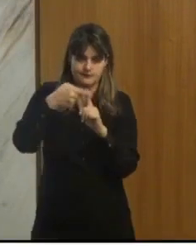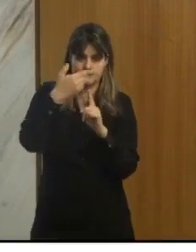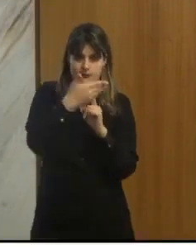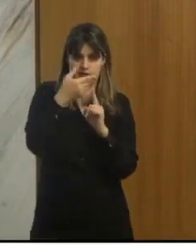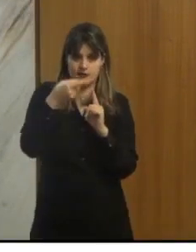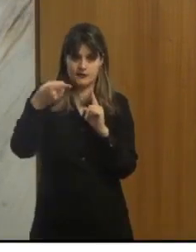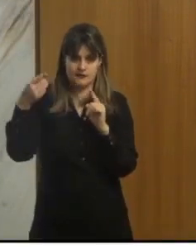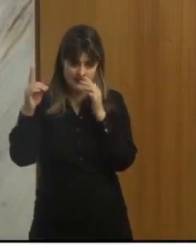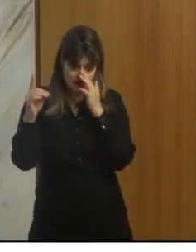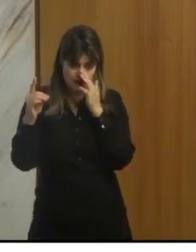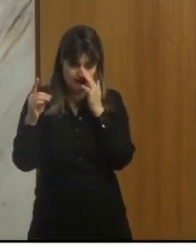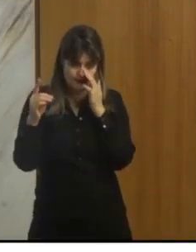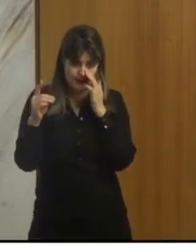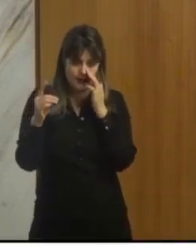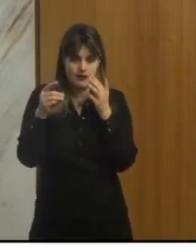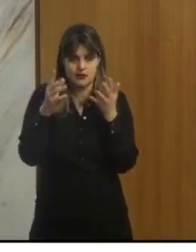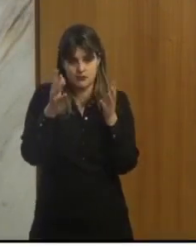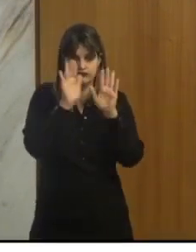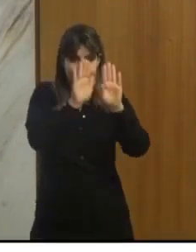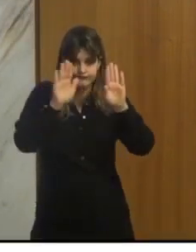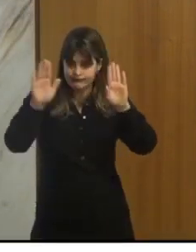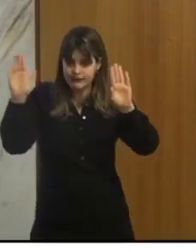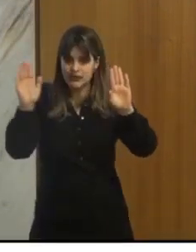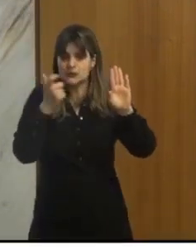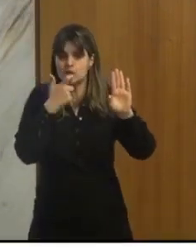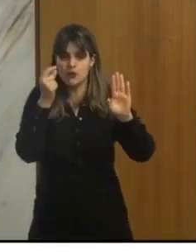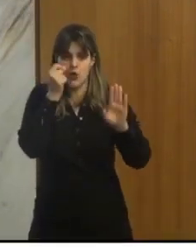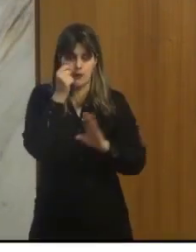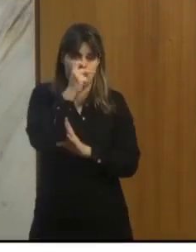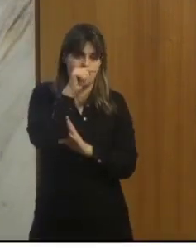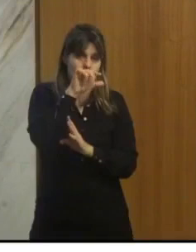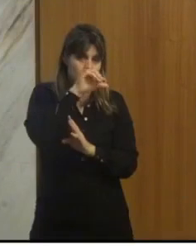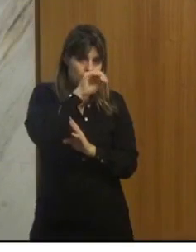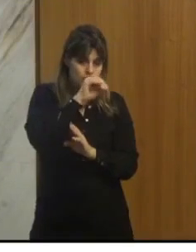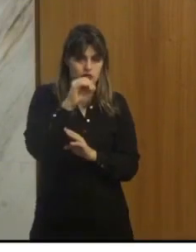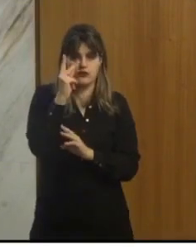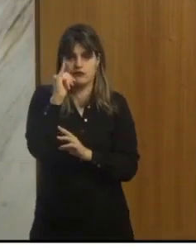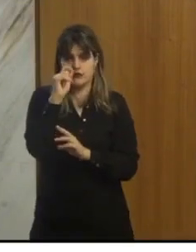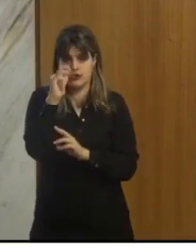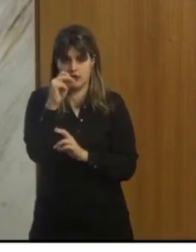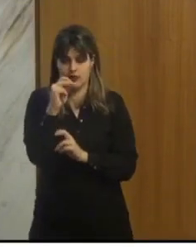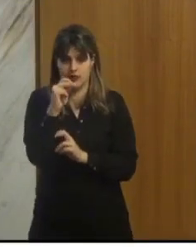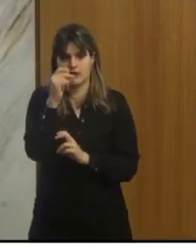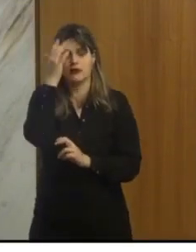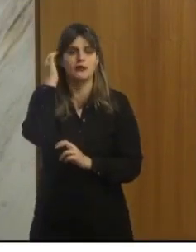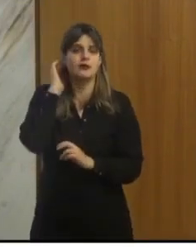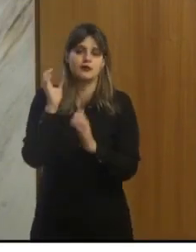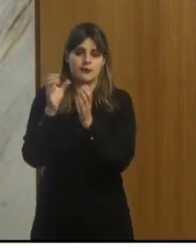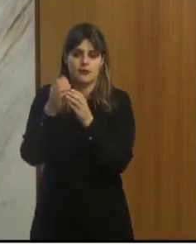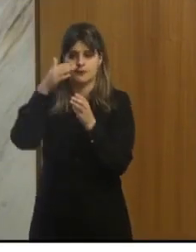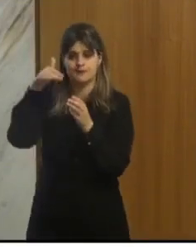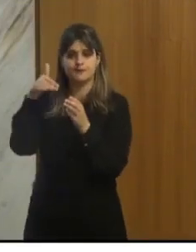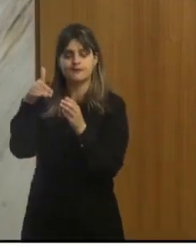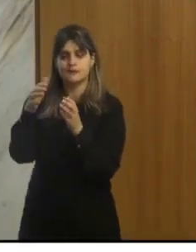1996, com toda esta estrutura feita por António Vieira e pela parte de produção da Comissão Nacional de